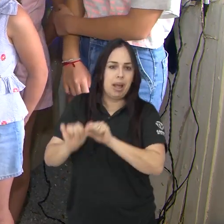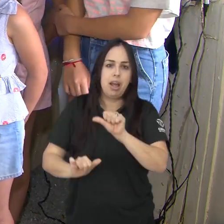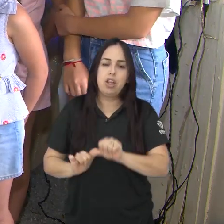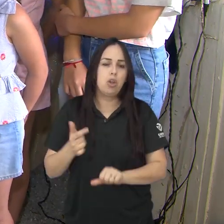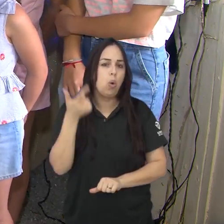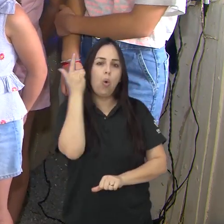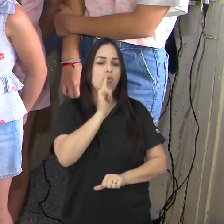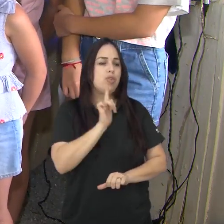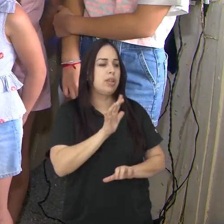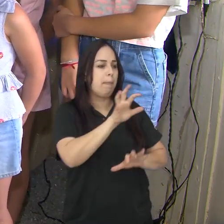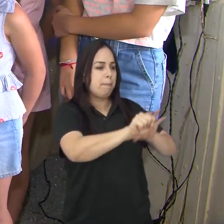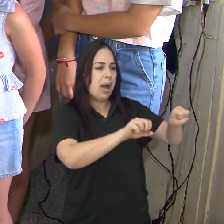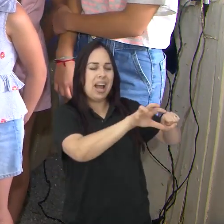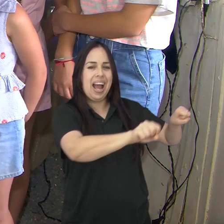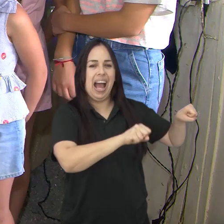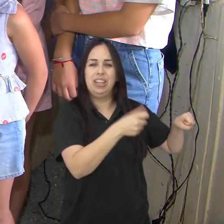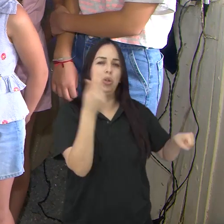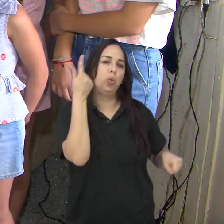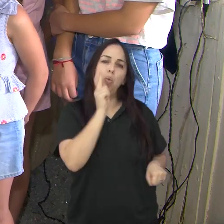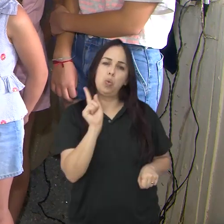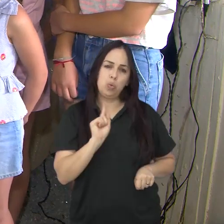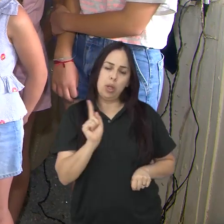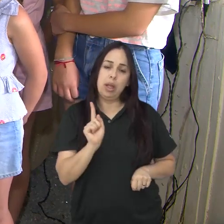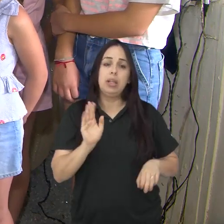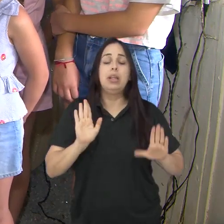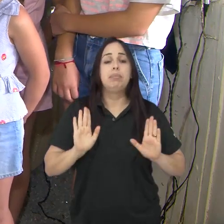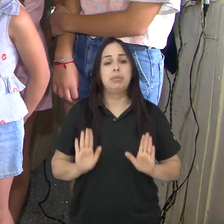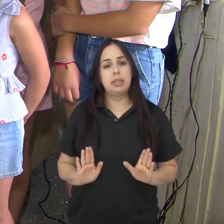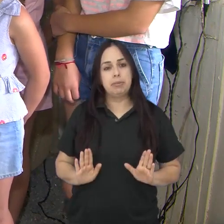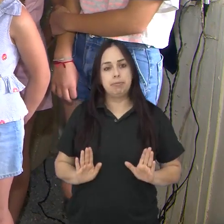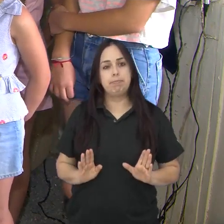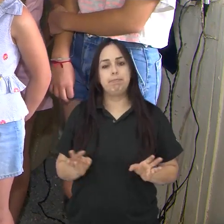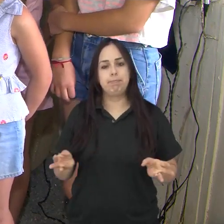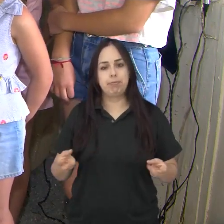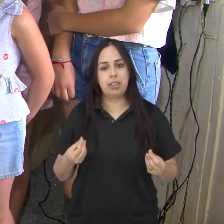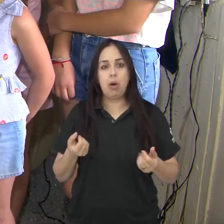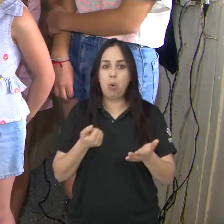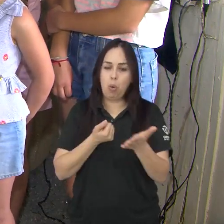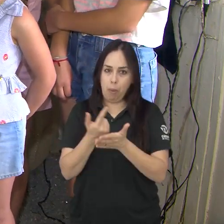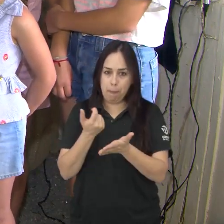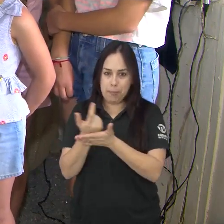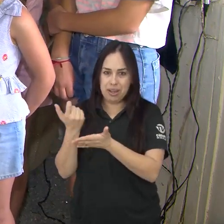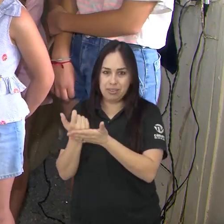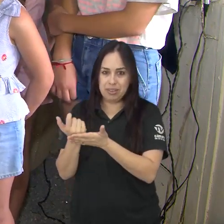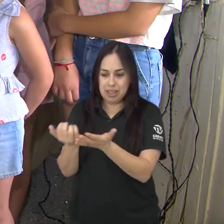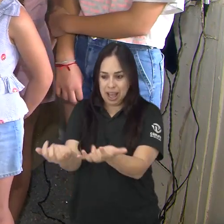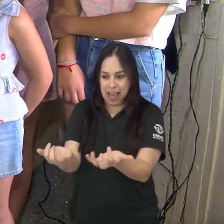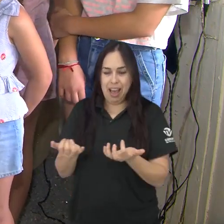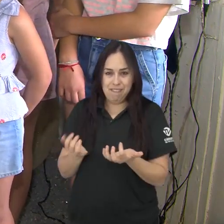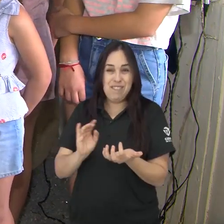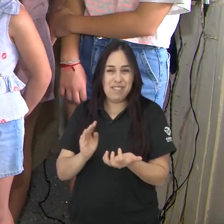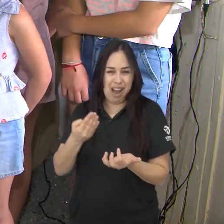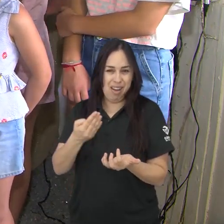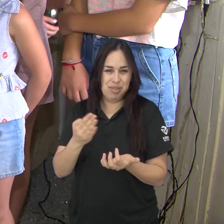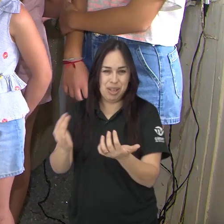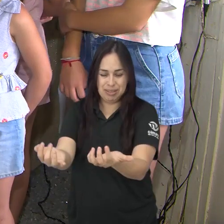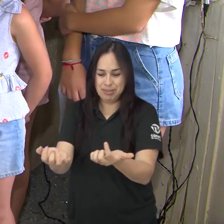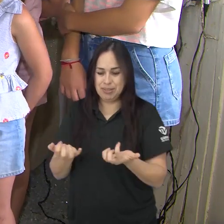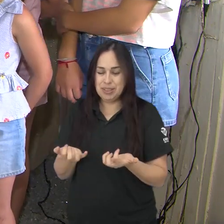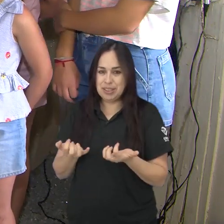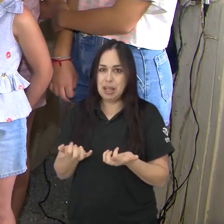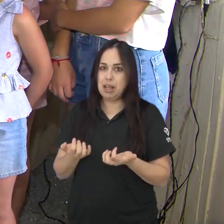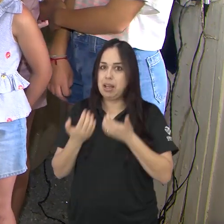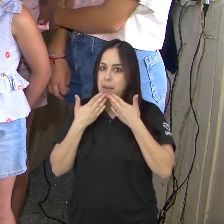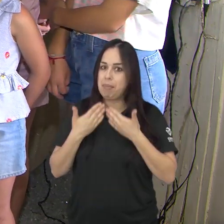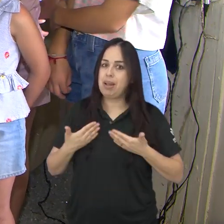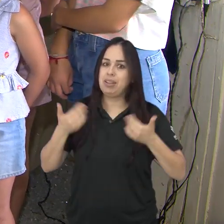um balde e pegar a pedra no vizinho, a areia no vizinho. Então, compramos a grama sintética,